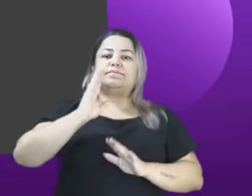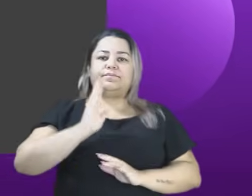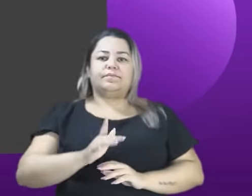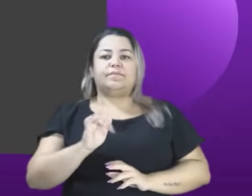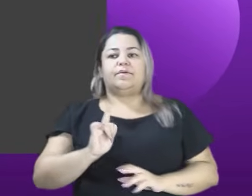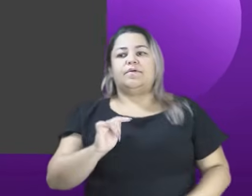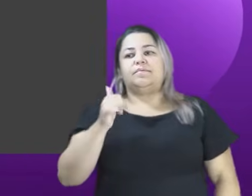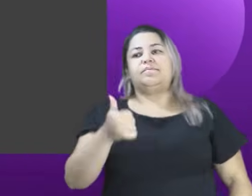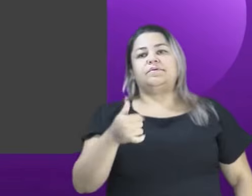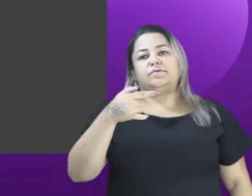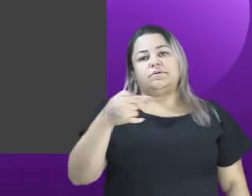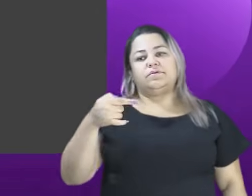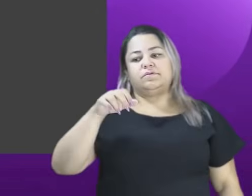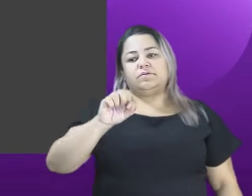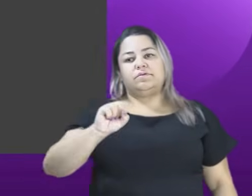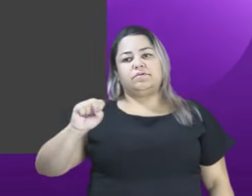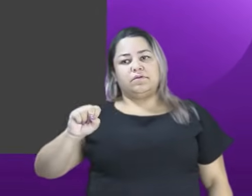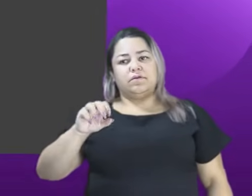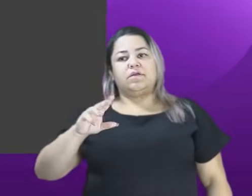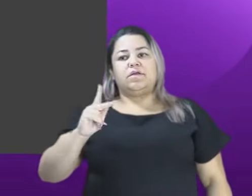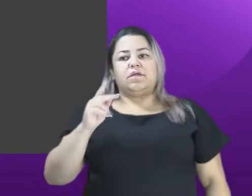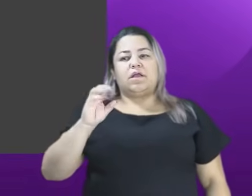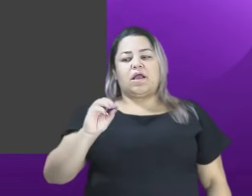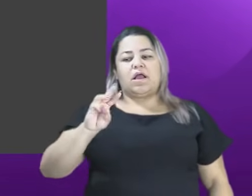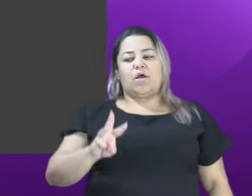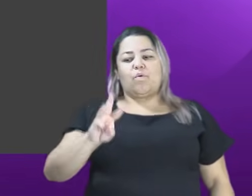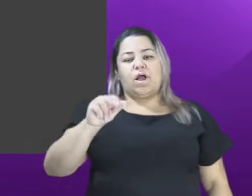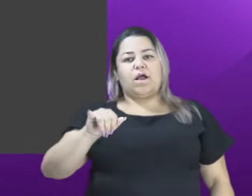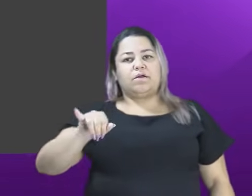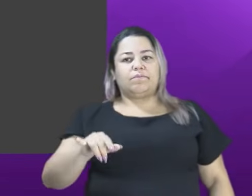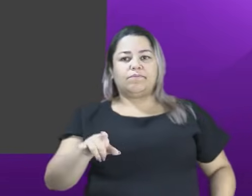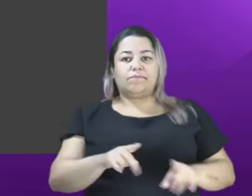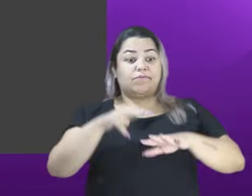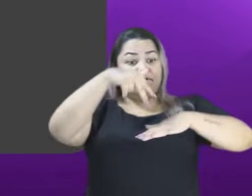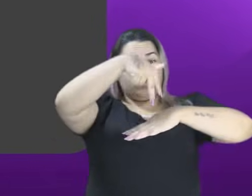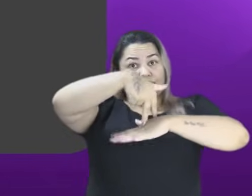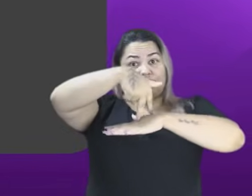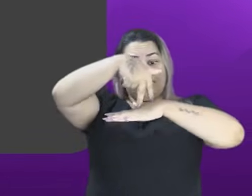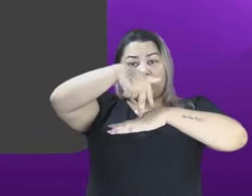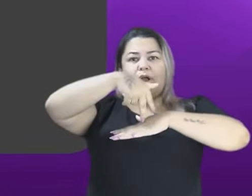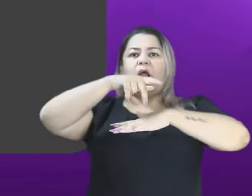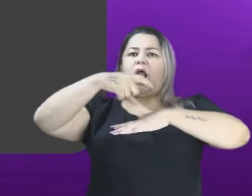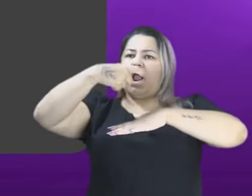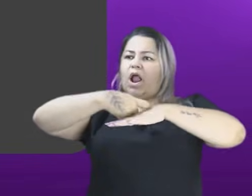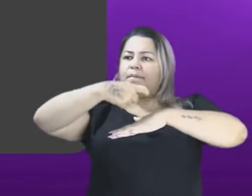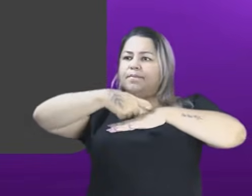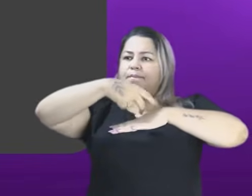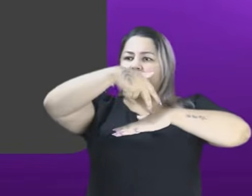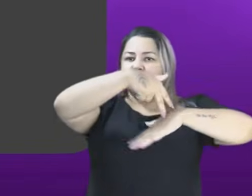foi em 1778 no Hawaii, né, essa habilidade de subir num toco de madeira,